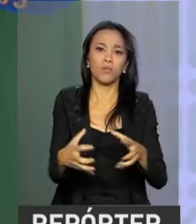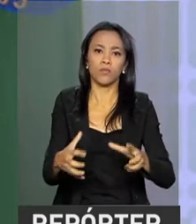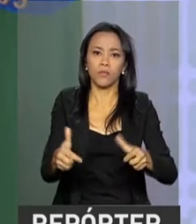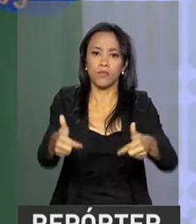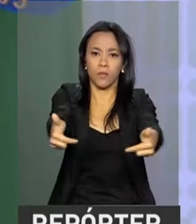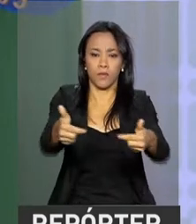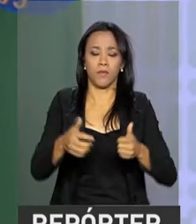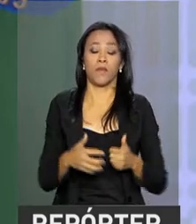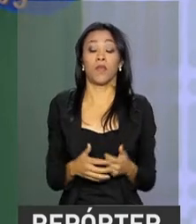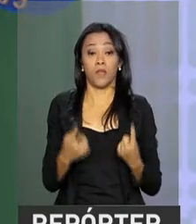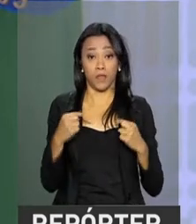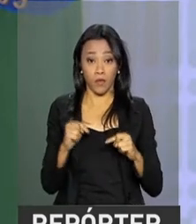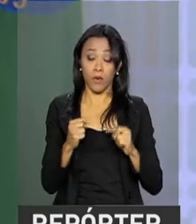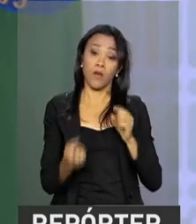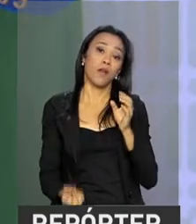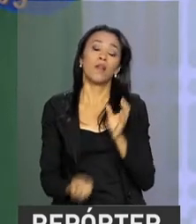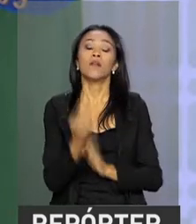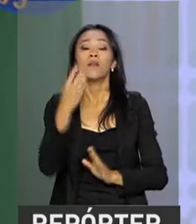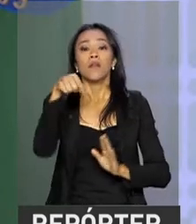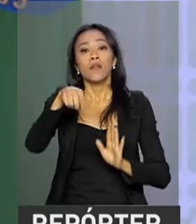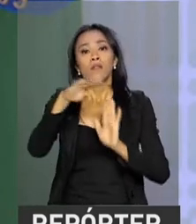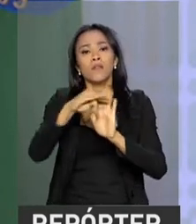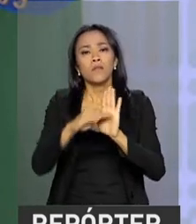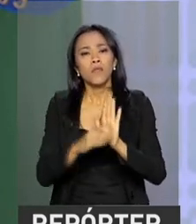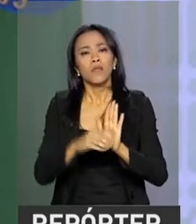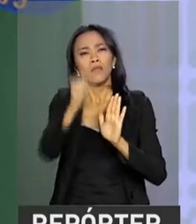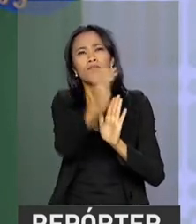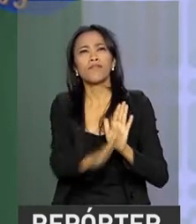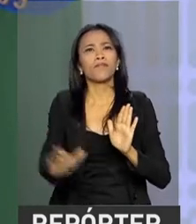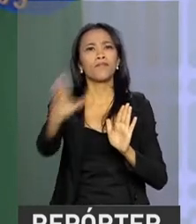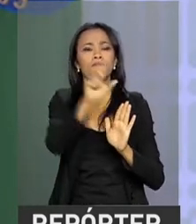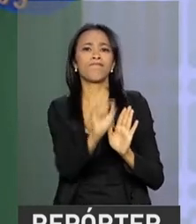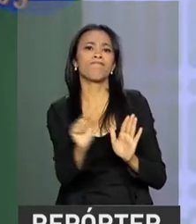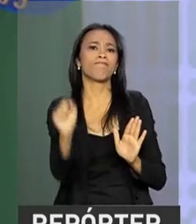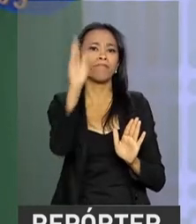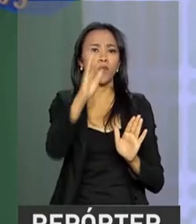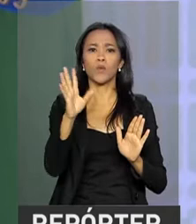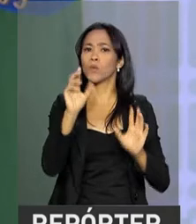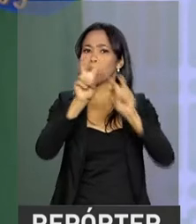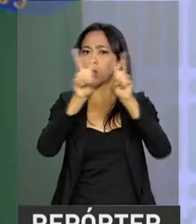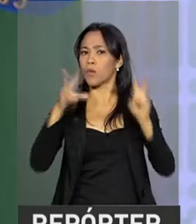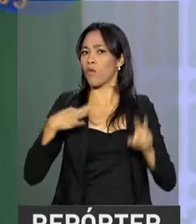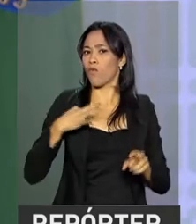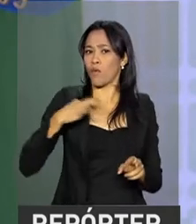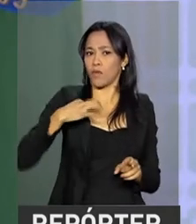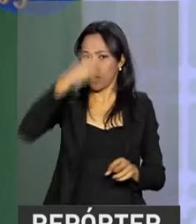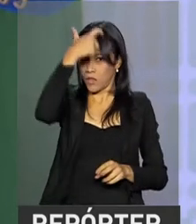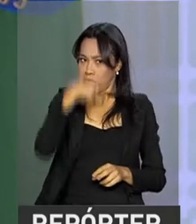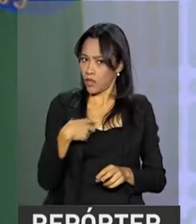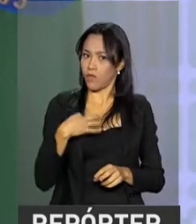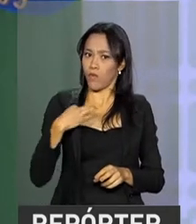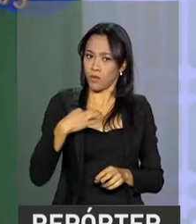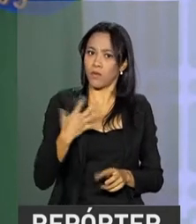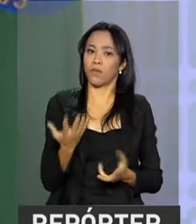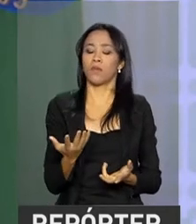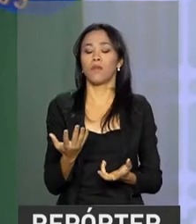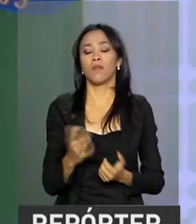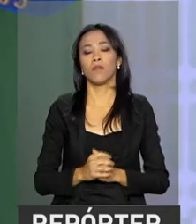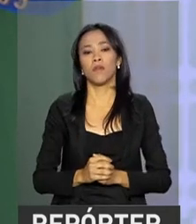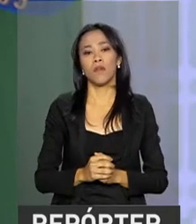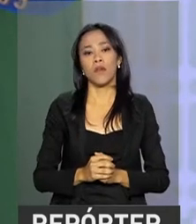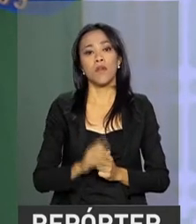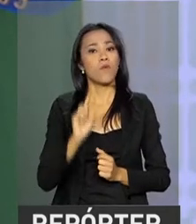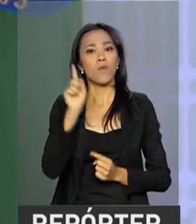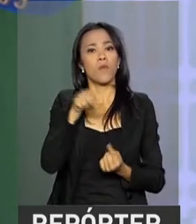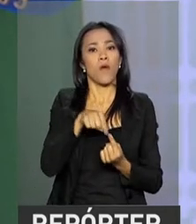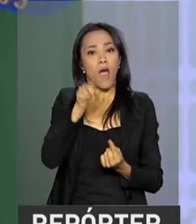deste plano nacional do voluntariado nós estamos colocando padilha a